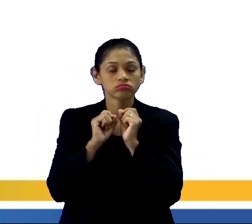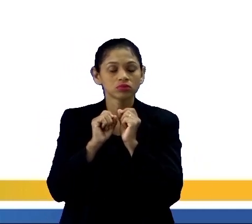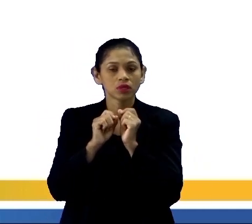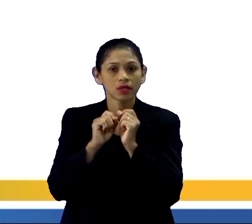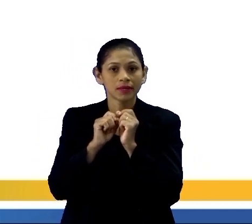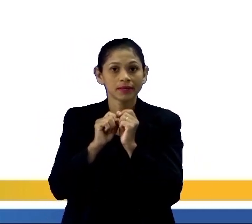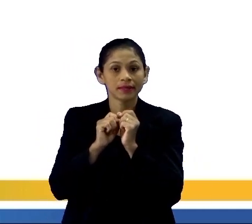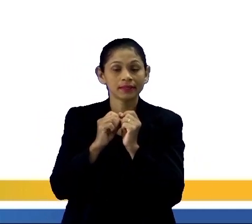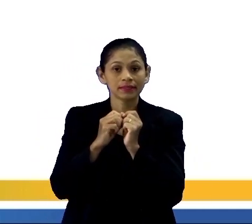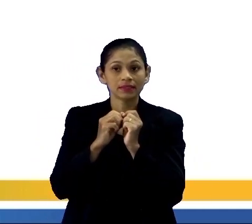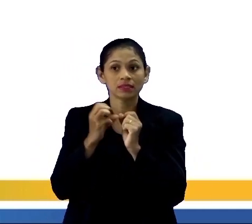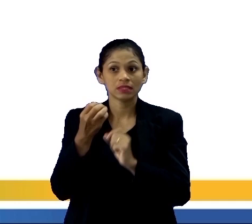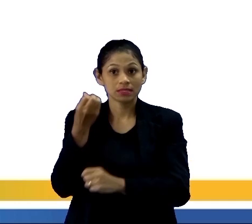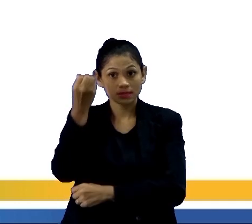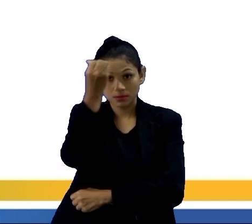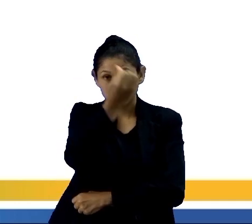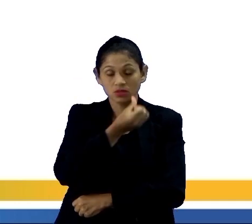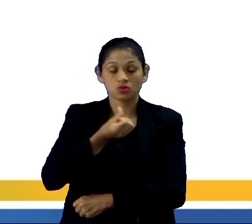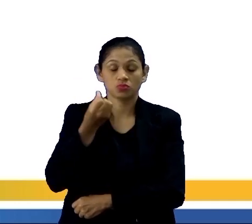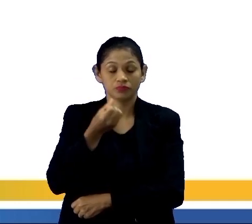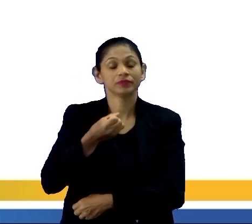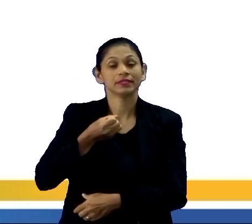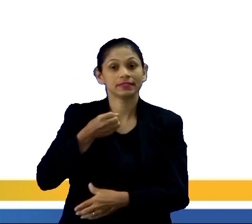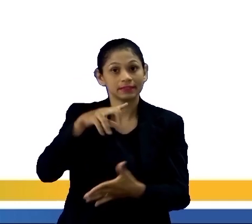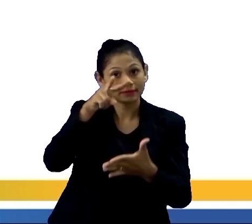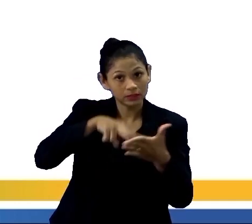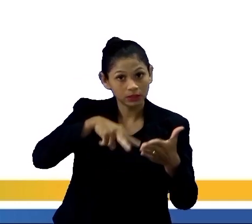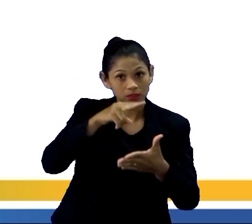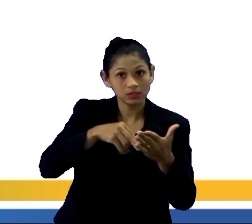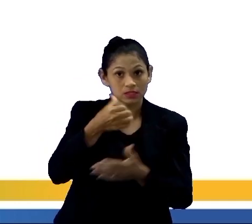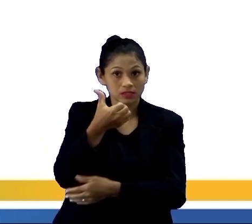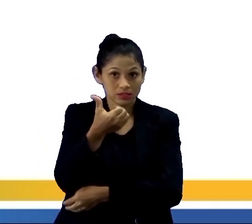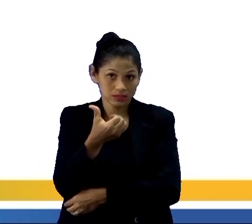horas, Pedro conseguirá ler 140 páginas.